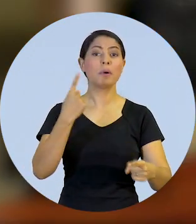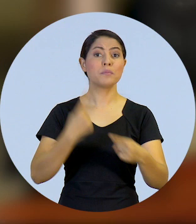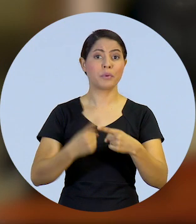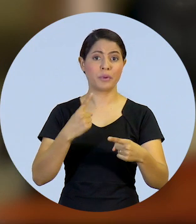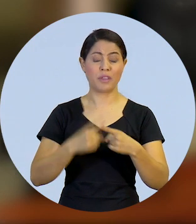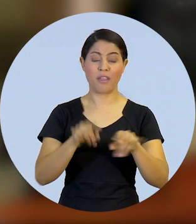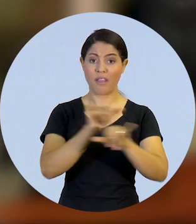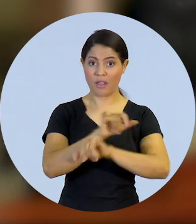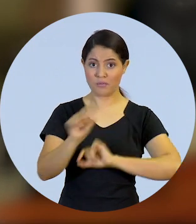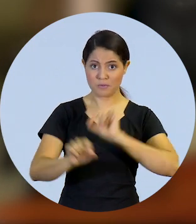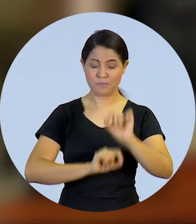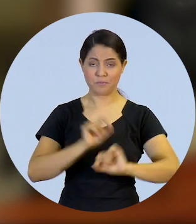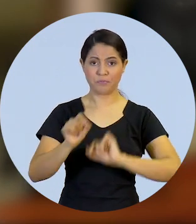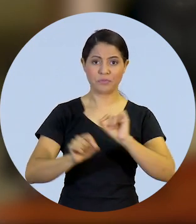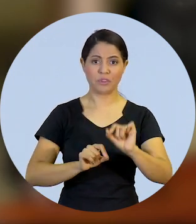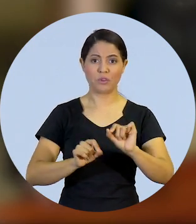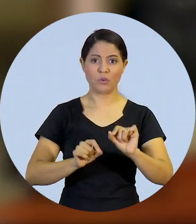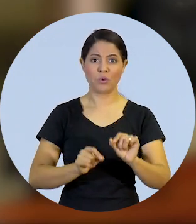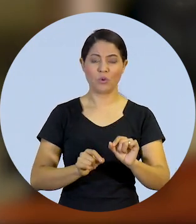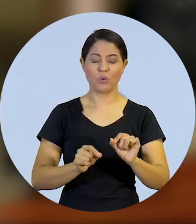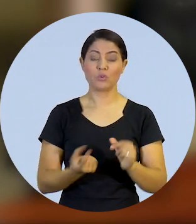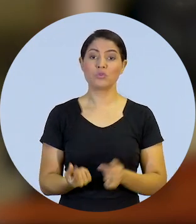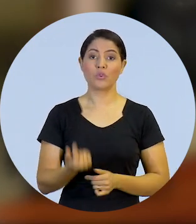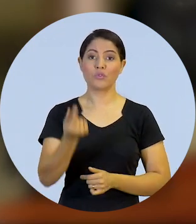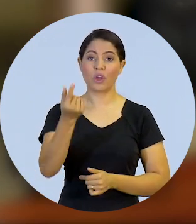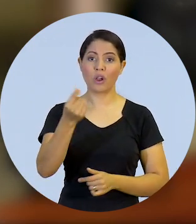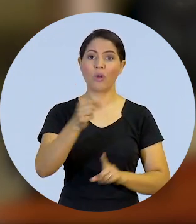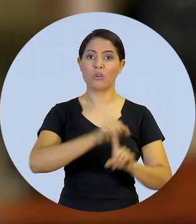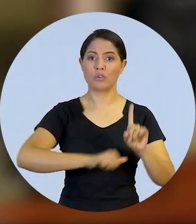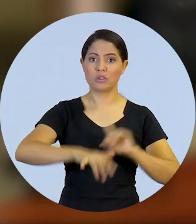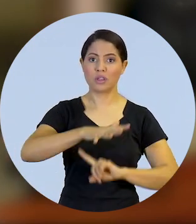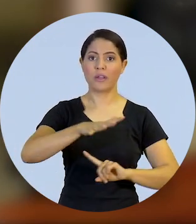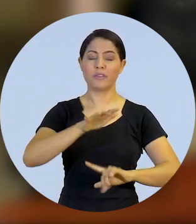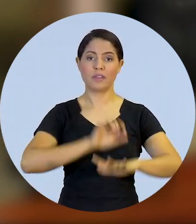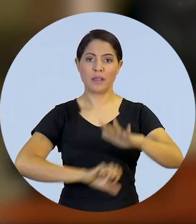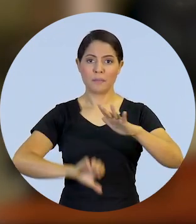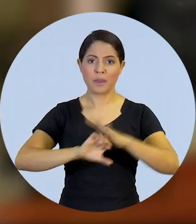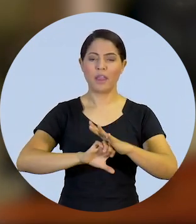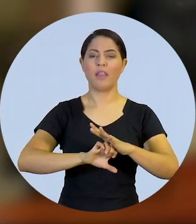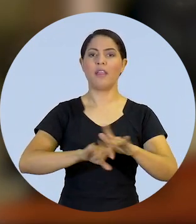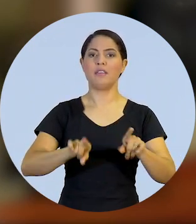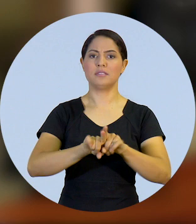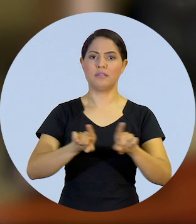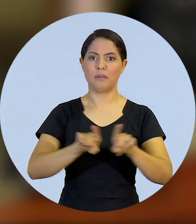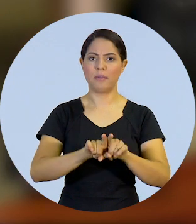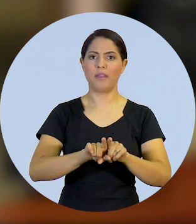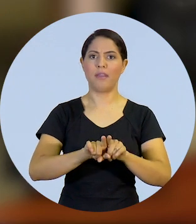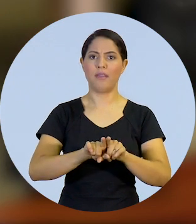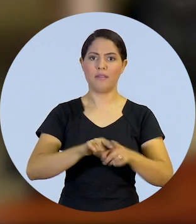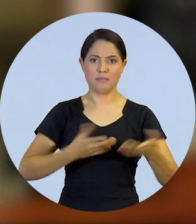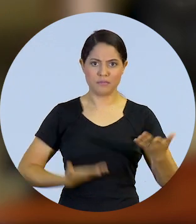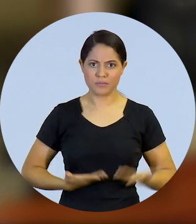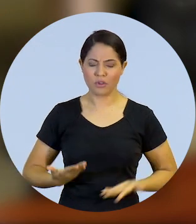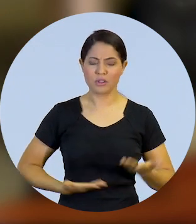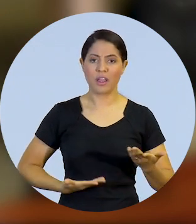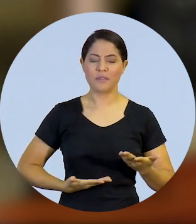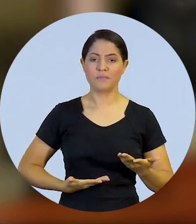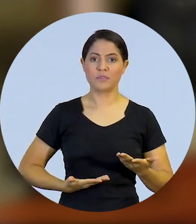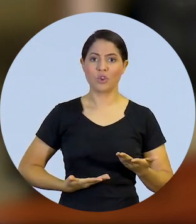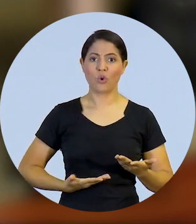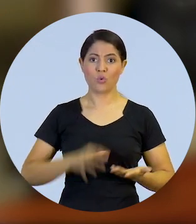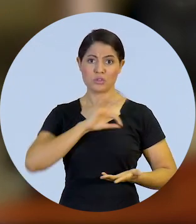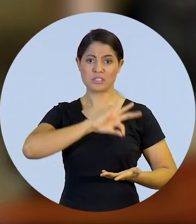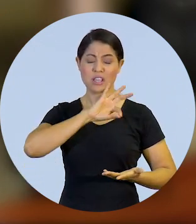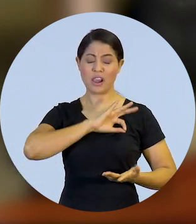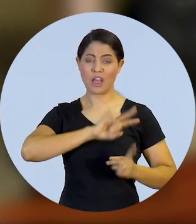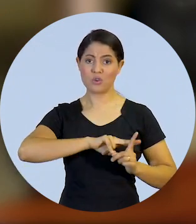que as contribuições sociais da empresa, do empregador, das entidades equiparadas,